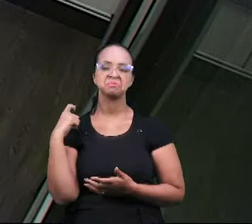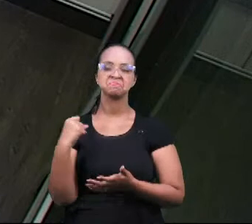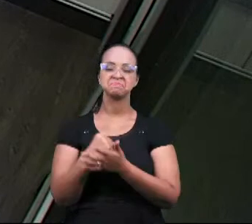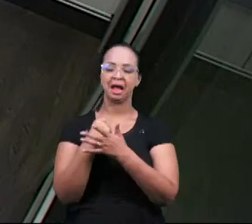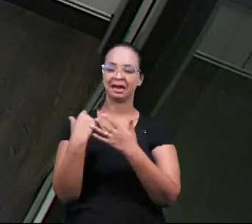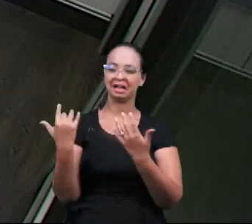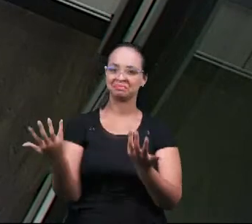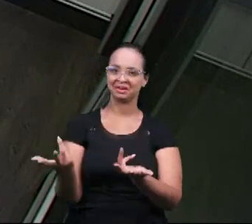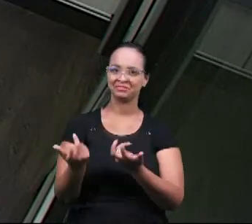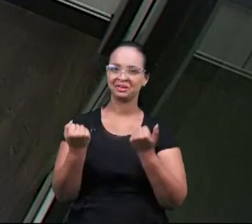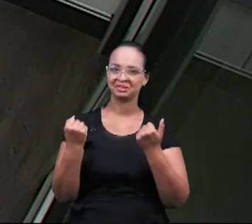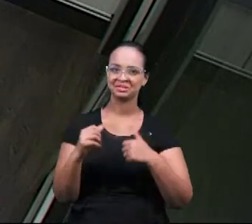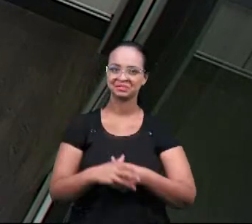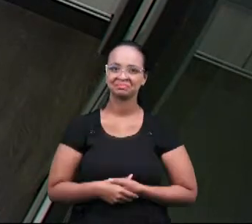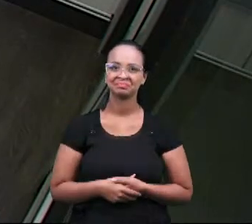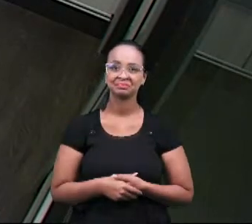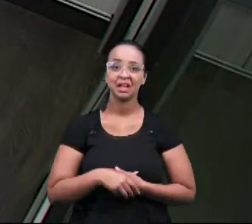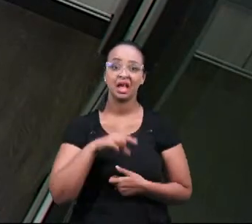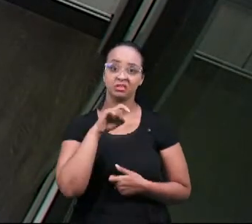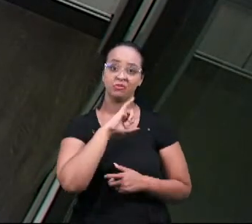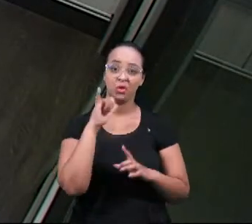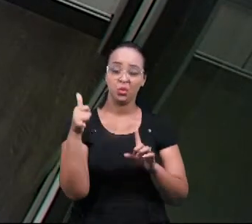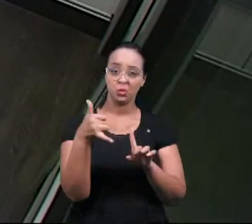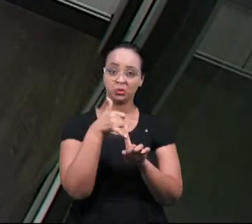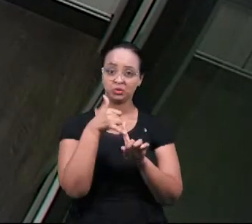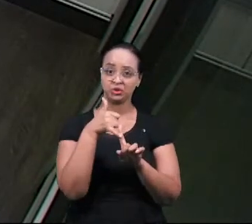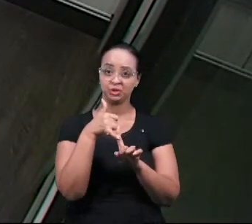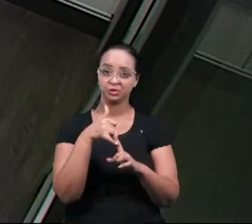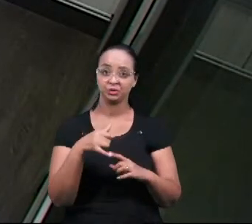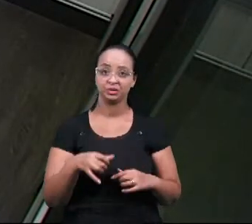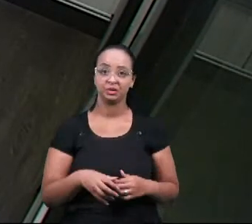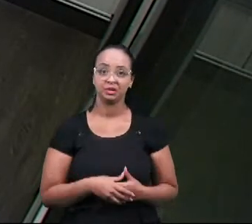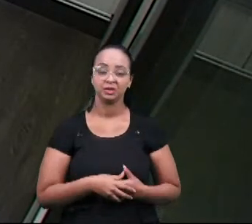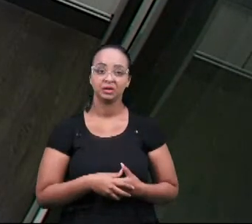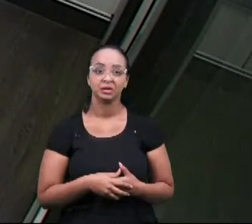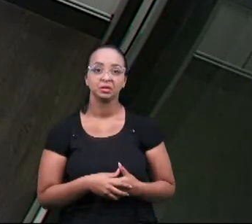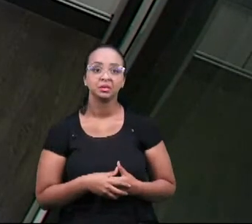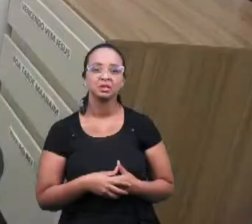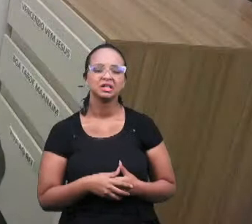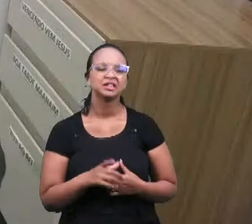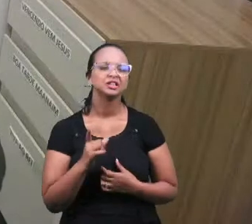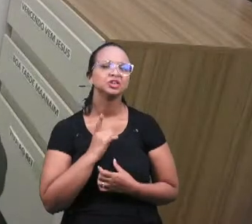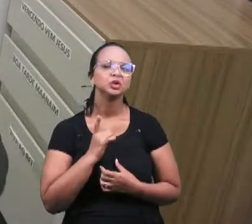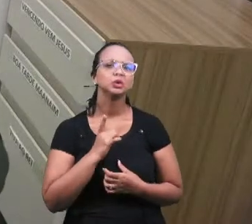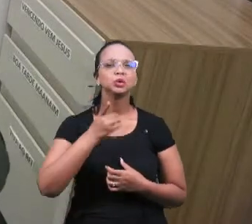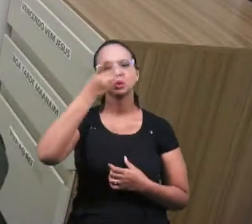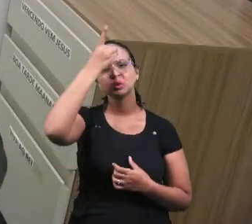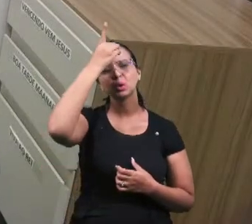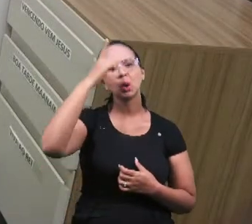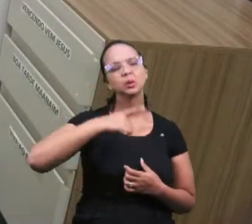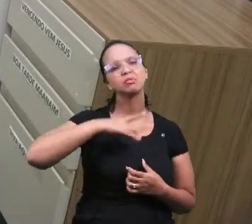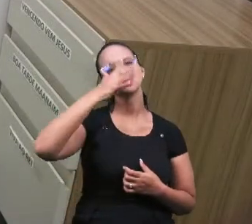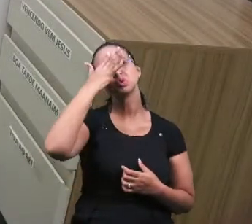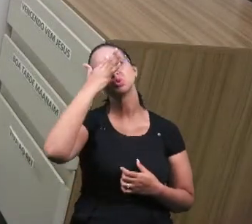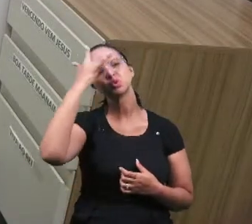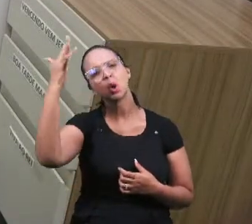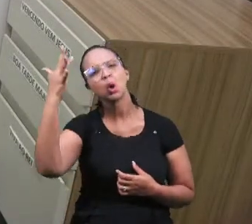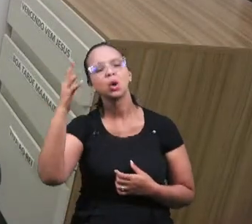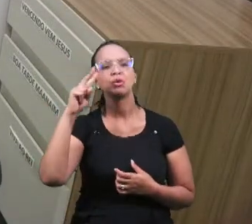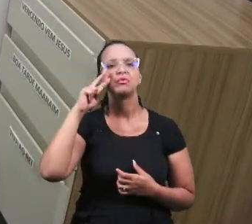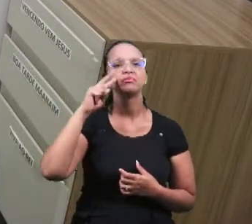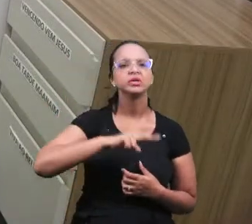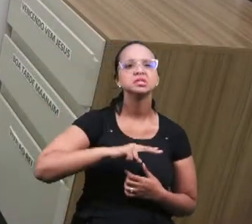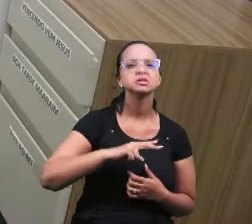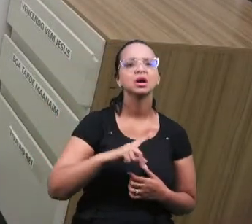E a ordenação ali, aí você foi ungido e depois foi ordenado. O Senhor te deu algum dom, o Senhor te deu algum sonho, alguma visão,